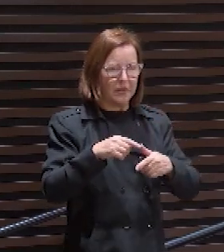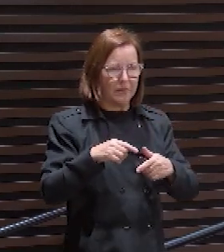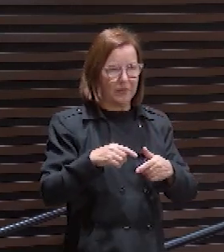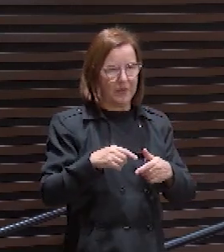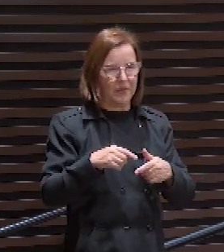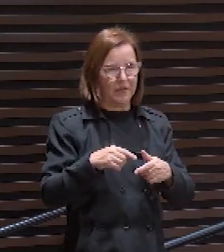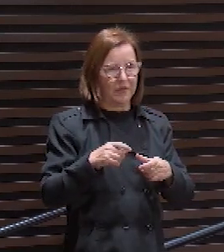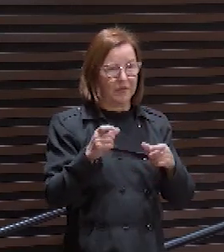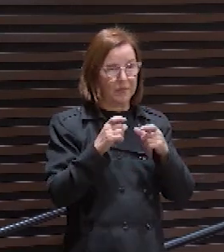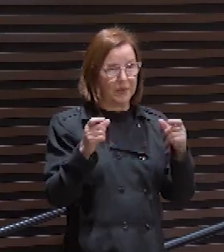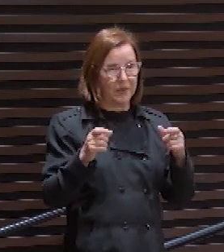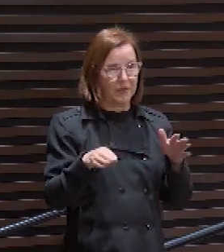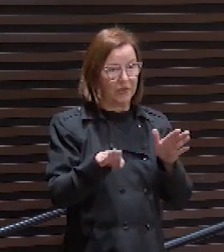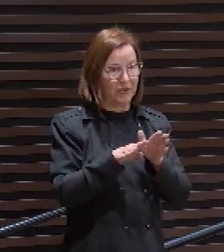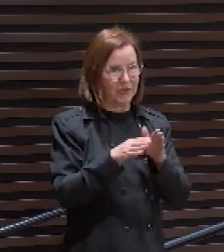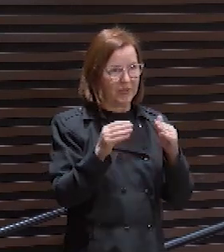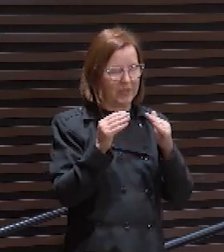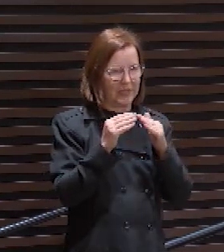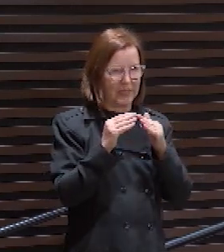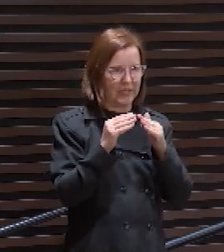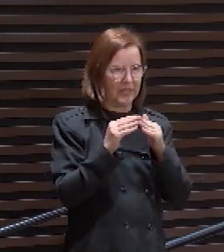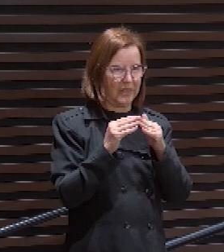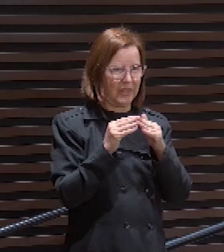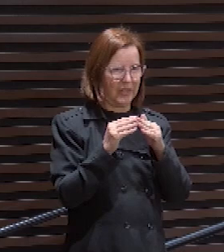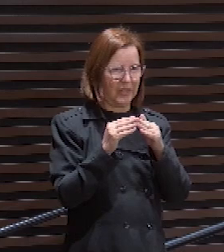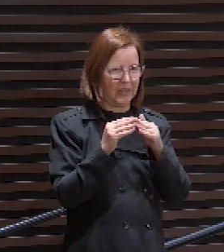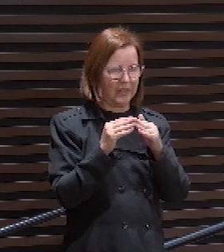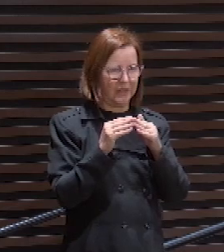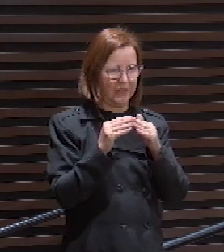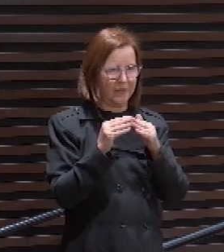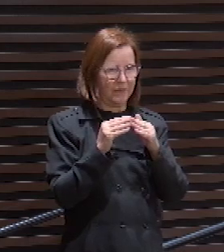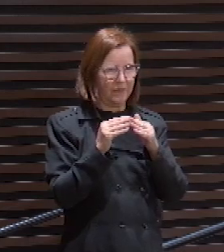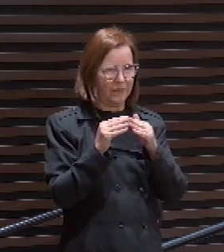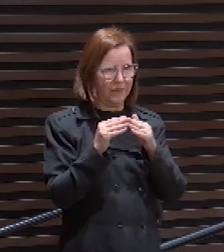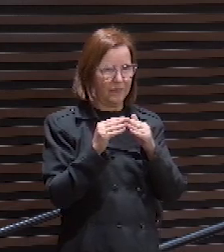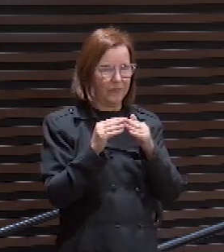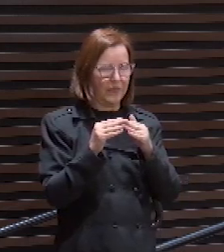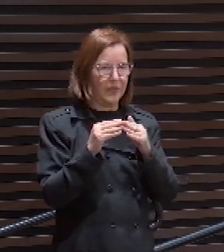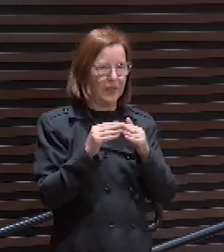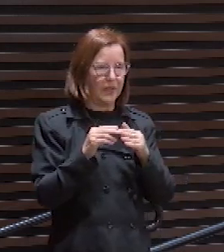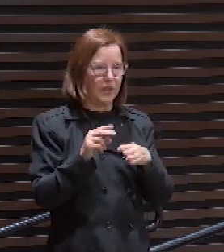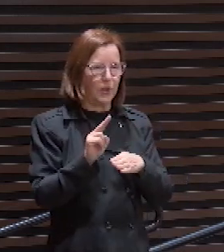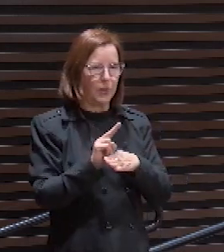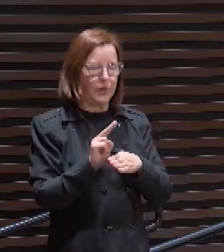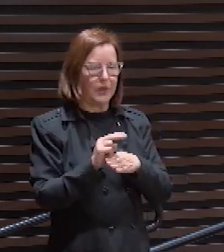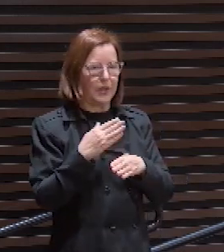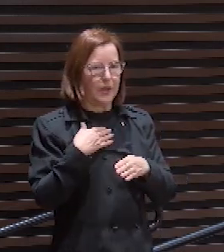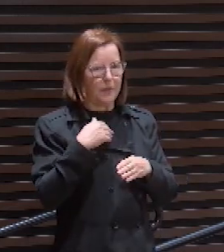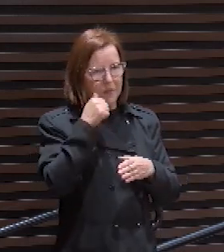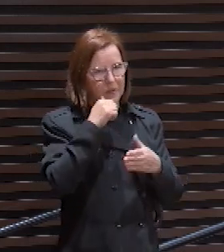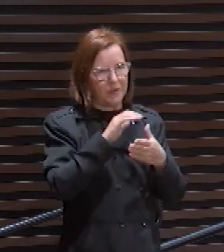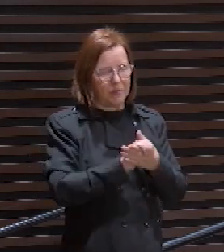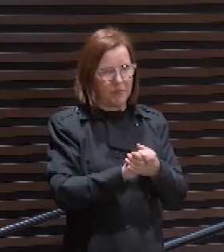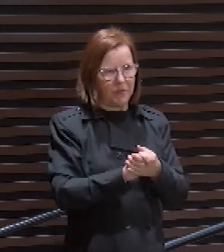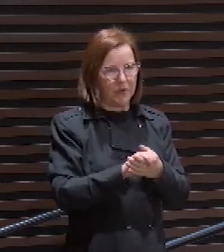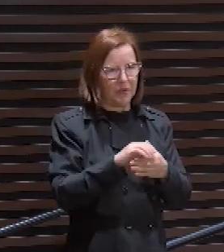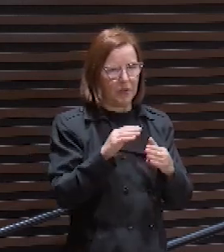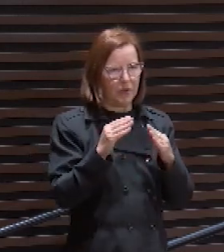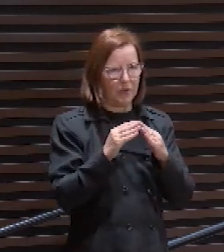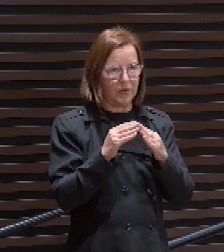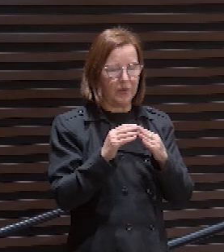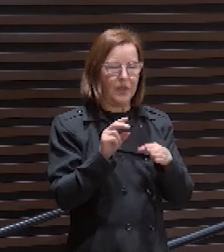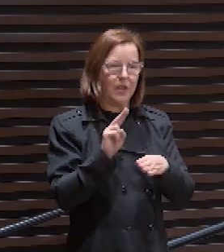cheguei em casa e agora eu preciso cuidar das coisas de marido, cuidar da minha esposa, cuidar da minha casa, futuramente Deus permite também dos filhos.